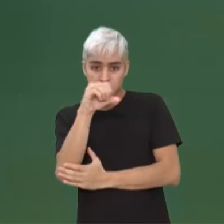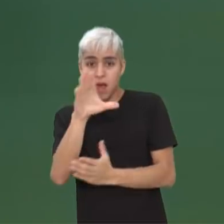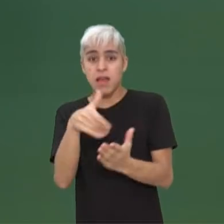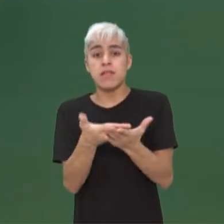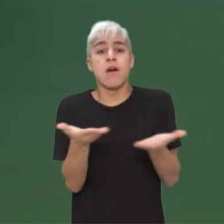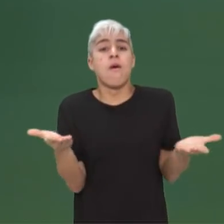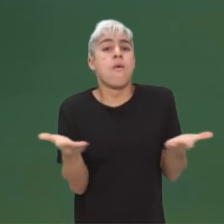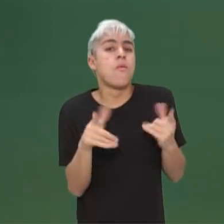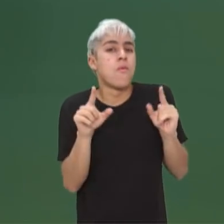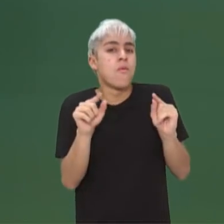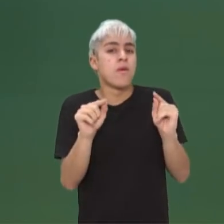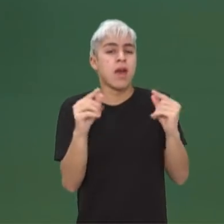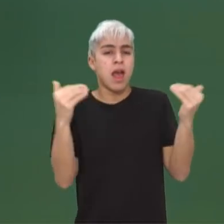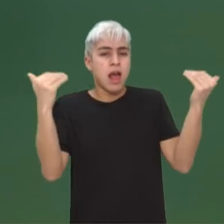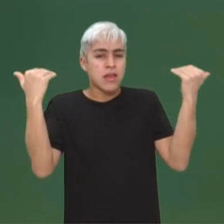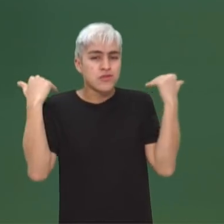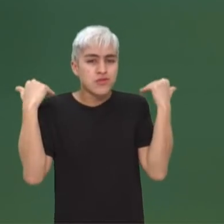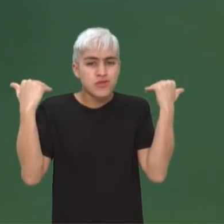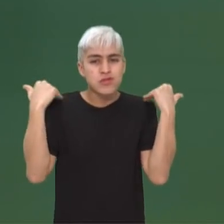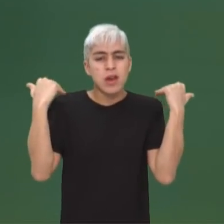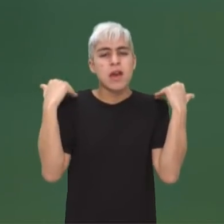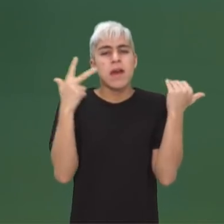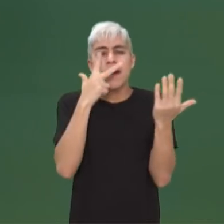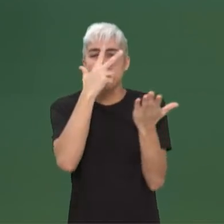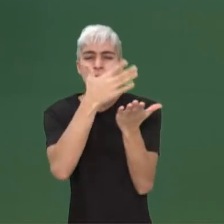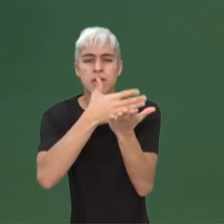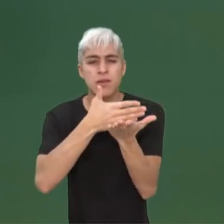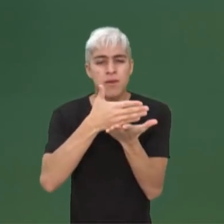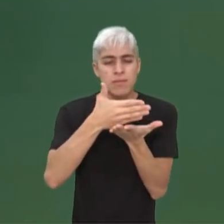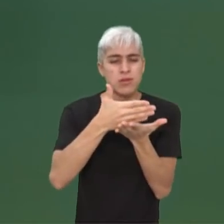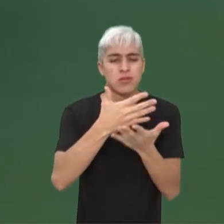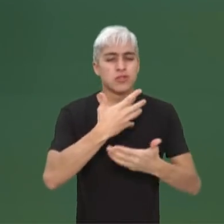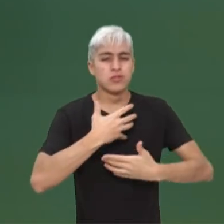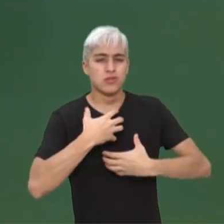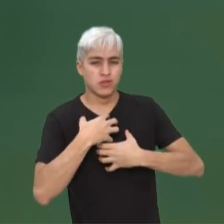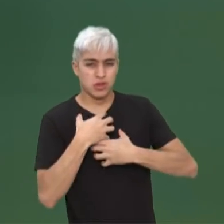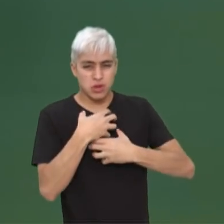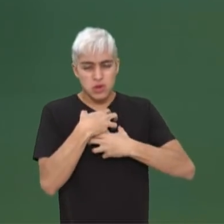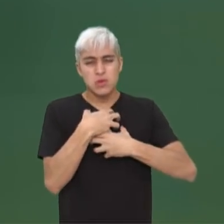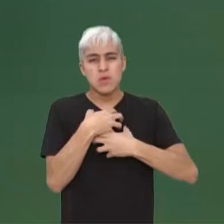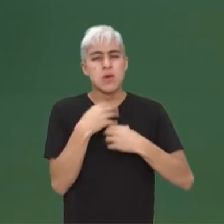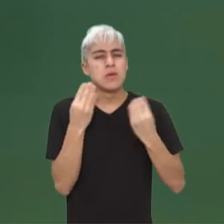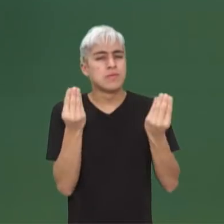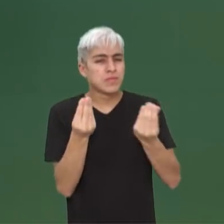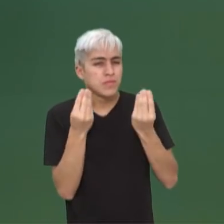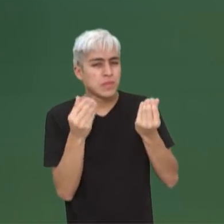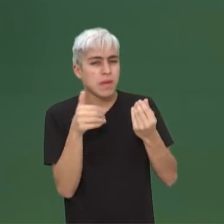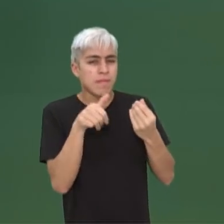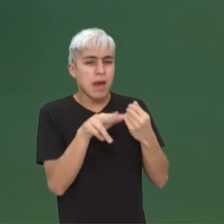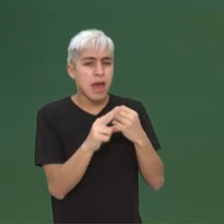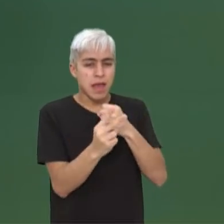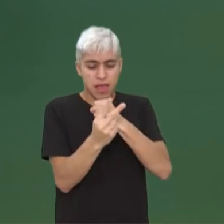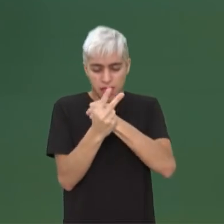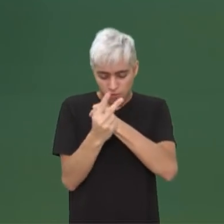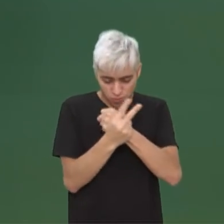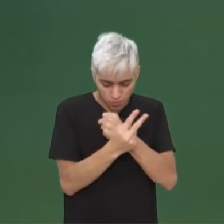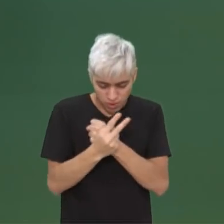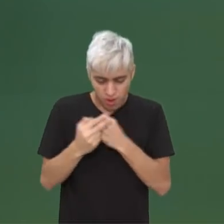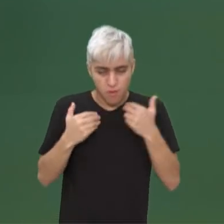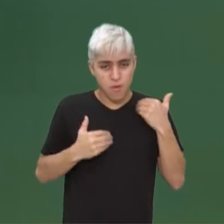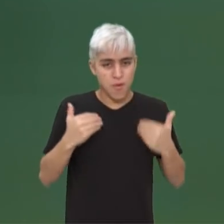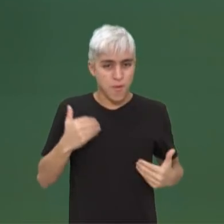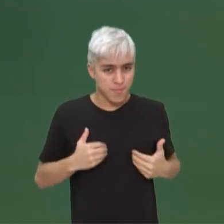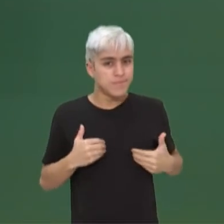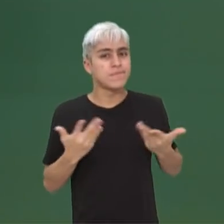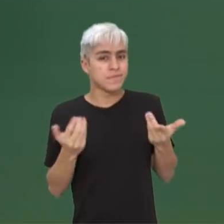dias atuais, onde a ginástica ela começou a tomar ali um caráter um pouco mais de cuidado com o corpo outra vez. Então as